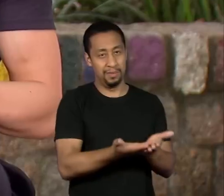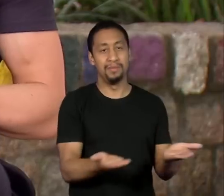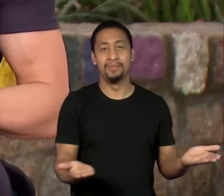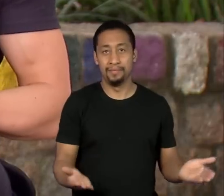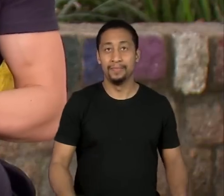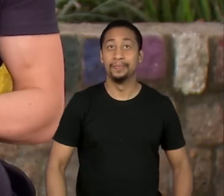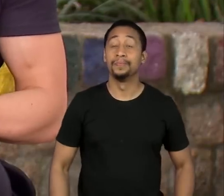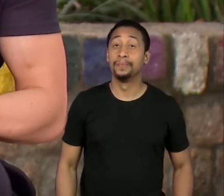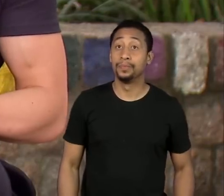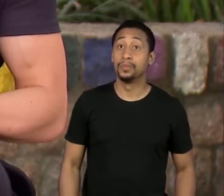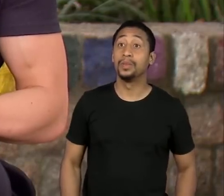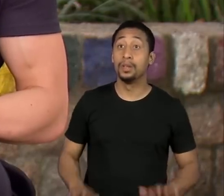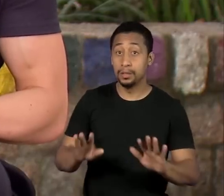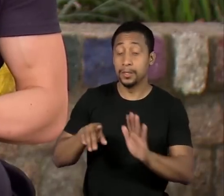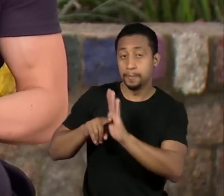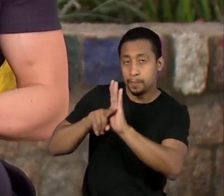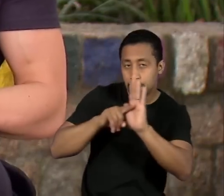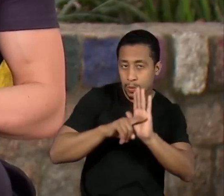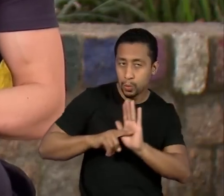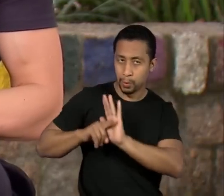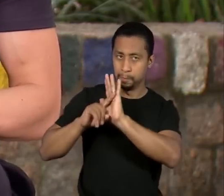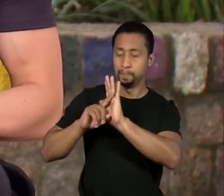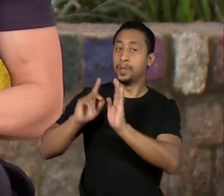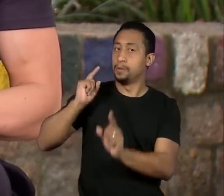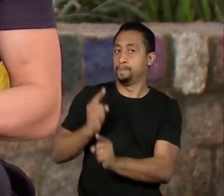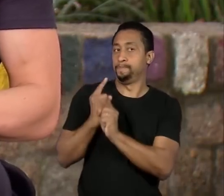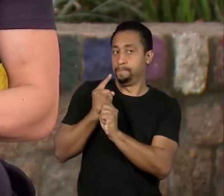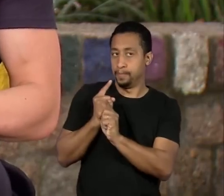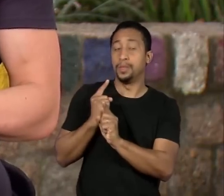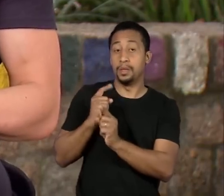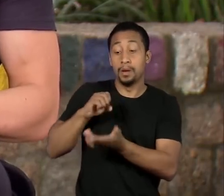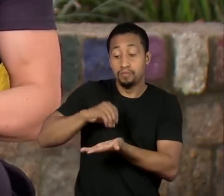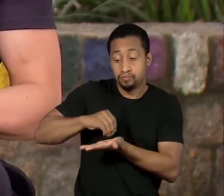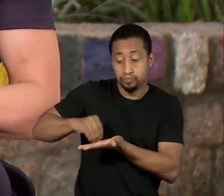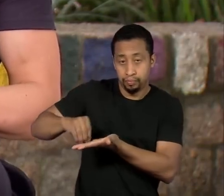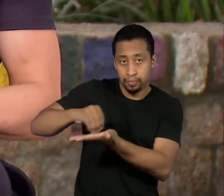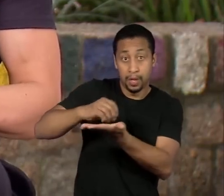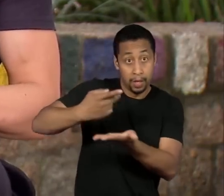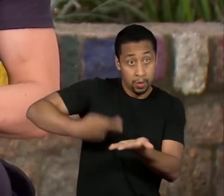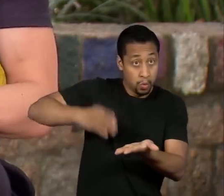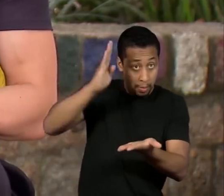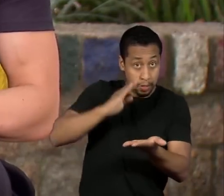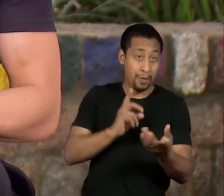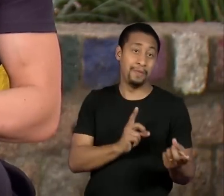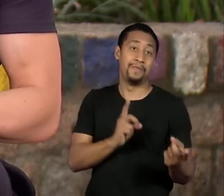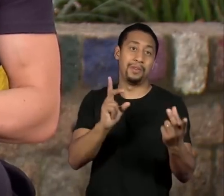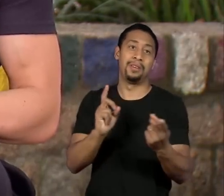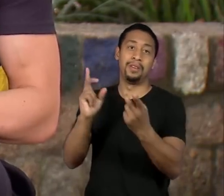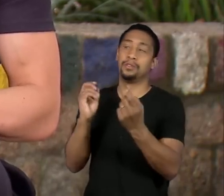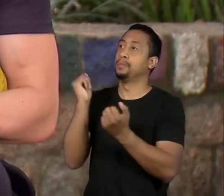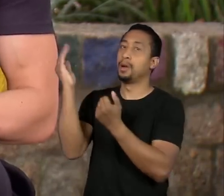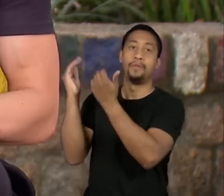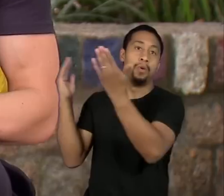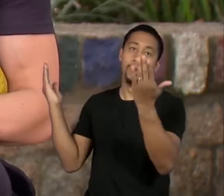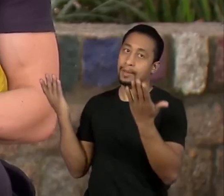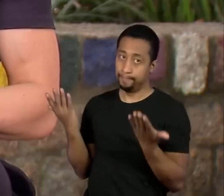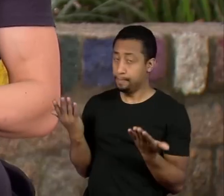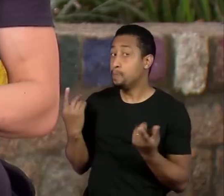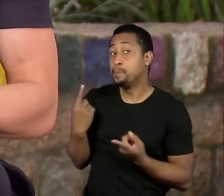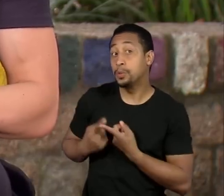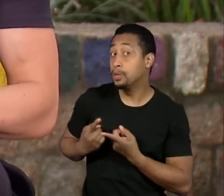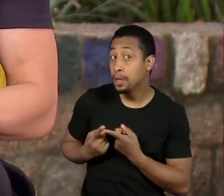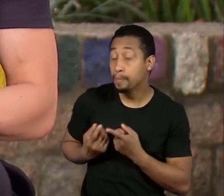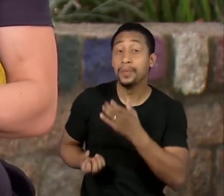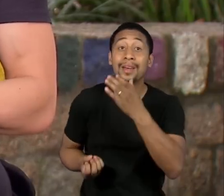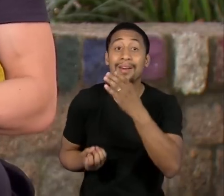E mapeamos que a soja produzida no Brasil, ela vai principalmente para mercados externos, para alimentar animais em sistemas de confinamento